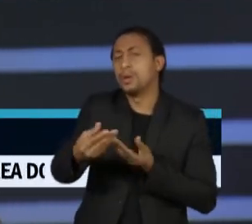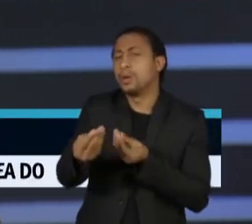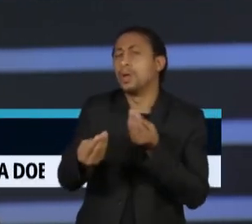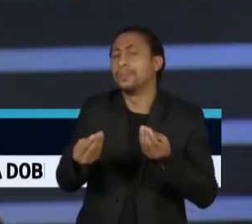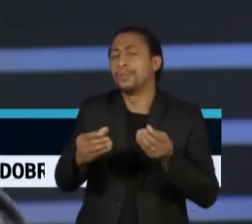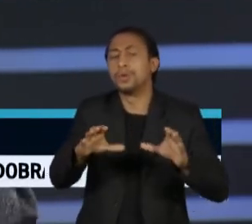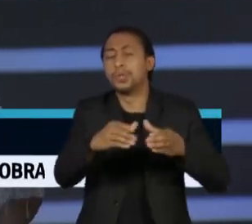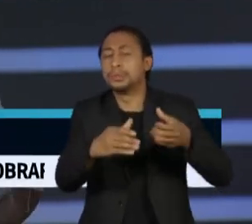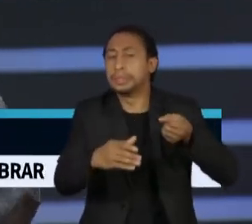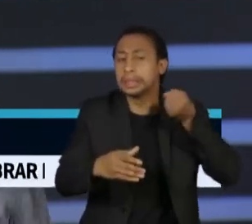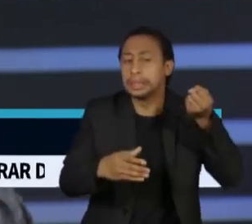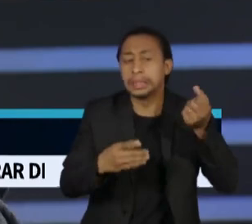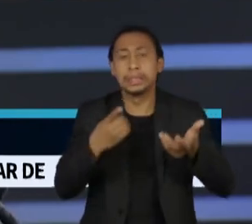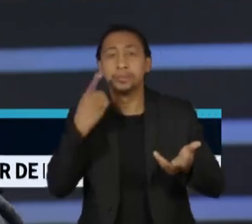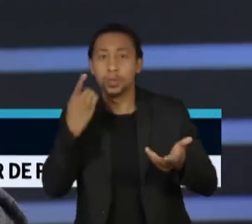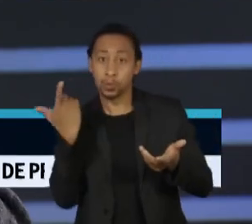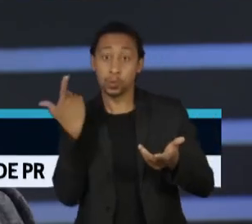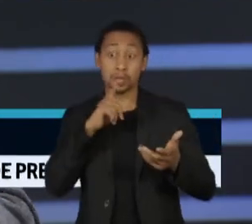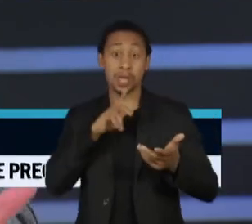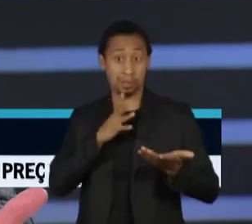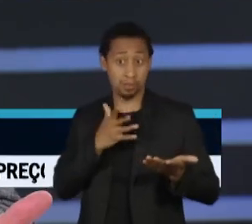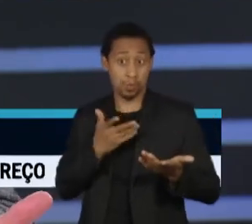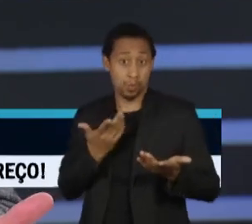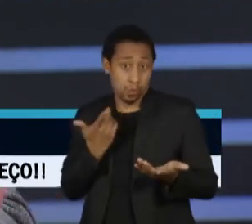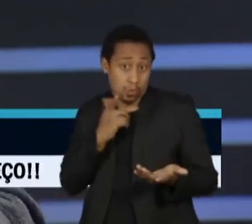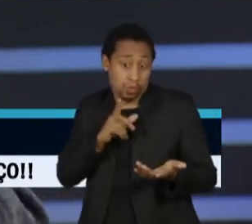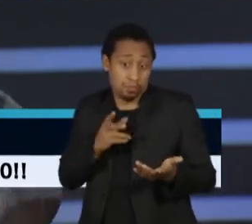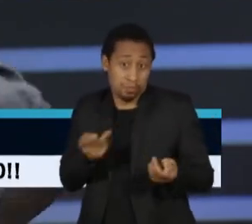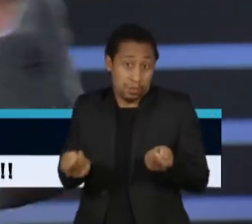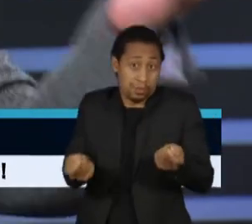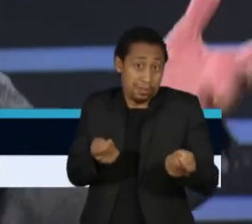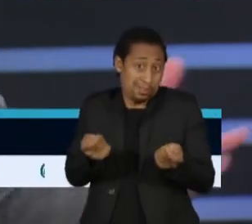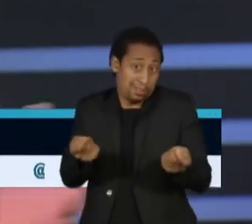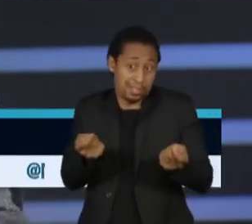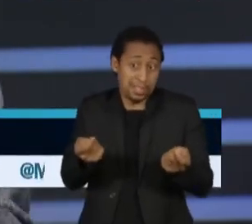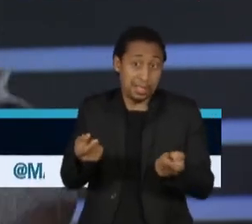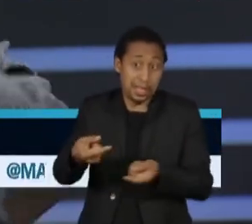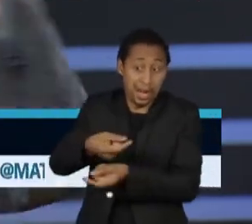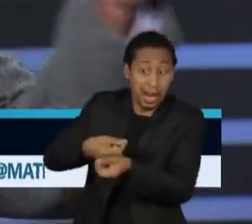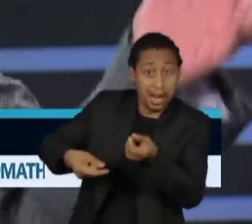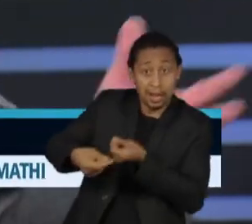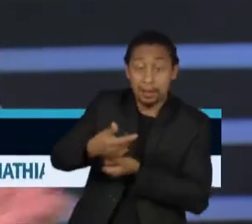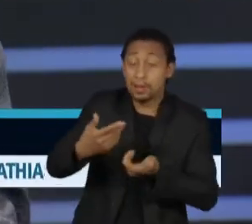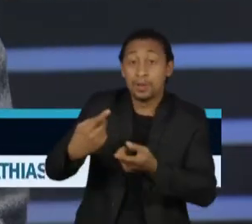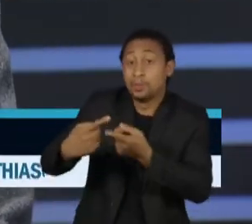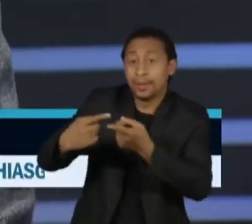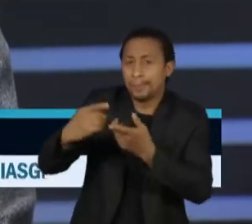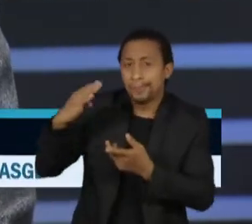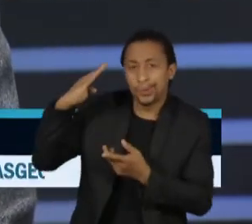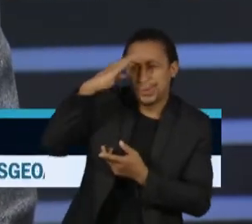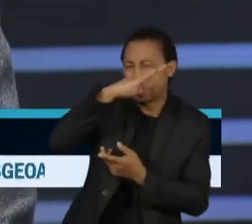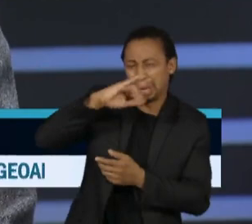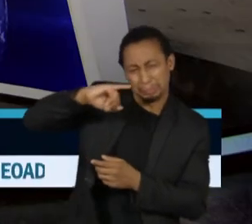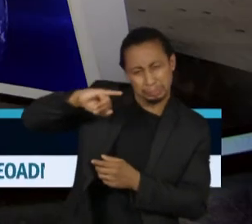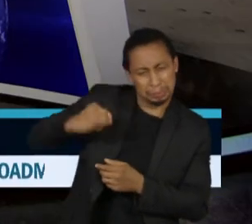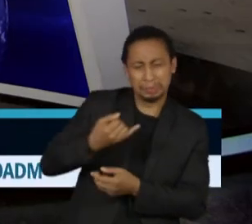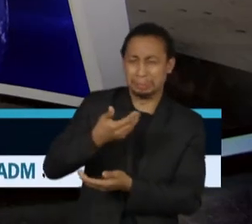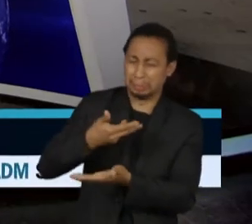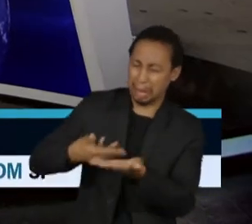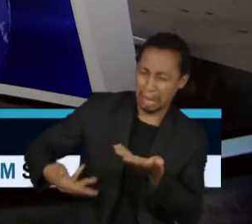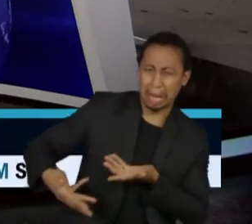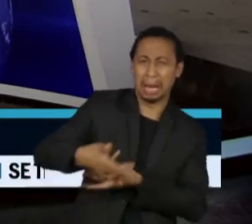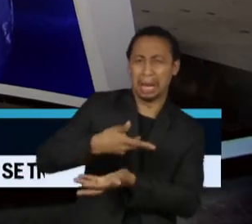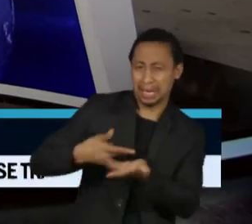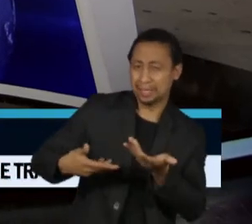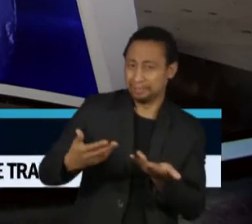recupera algum protagonismo que no governo Bolsonaro o legislativo deitou e rolou, né? Sérgio,